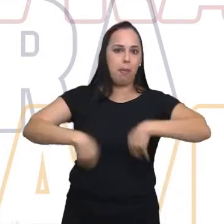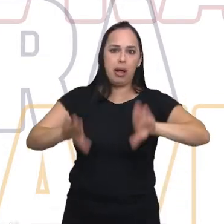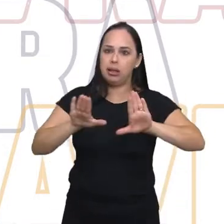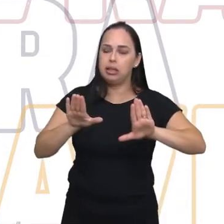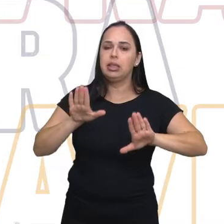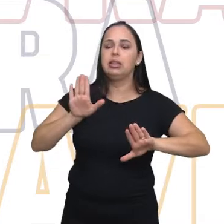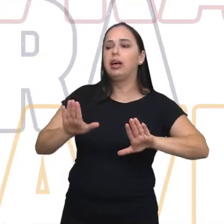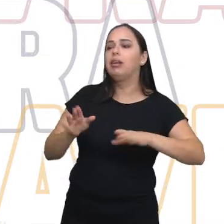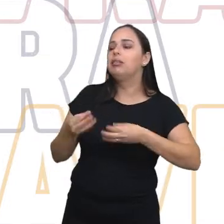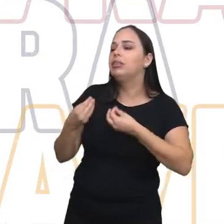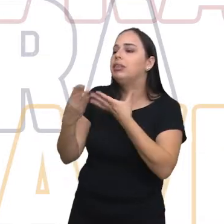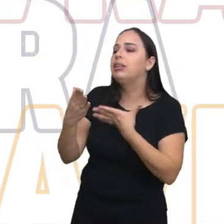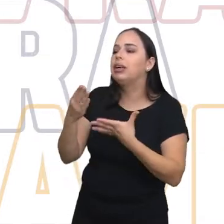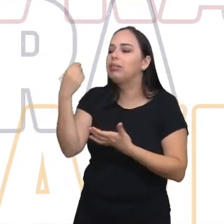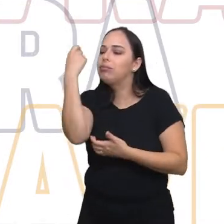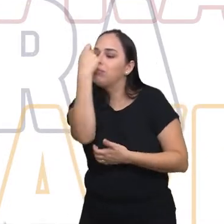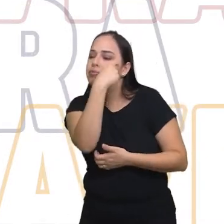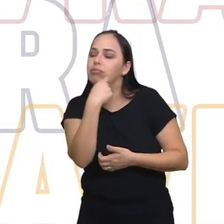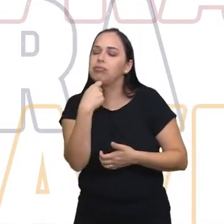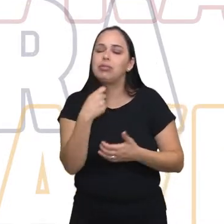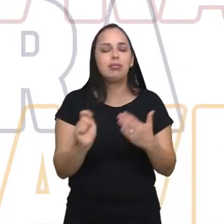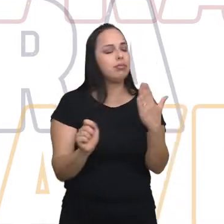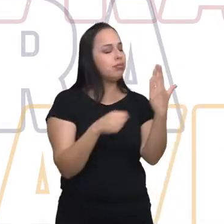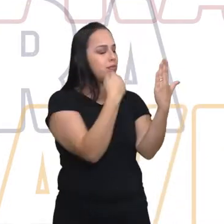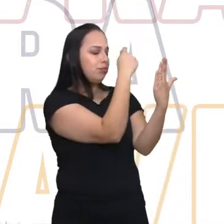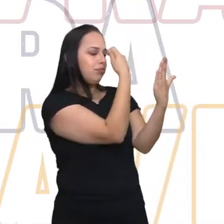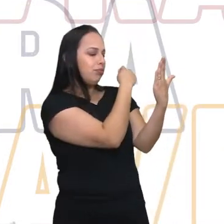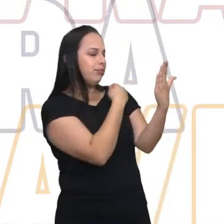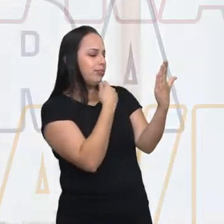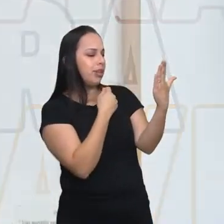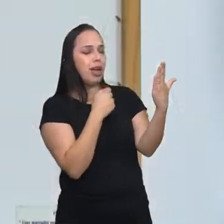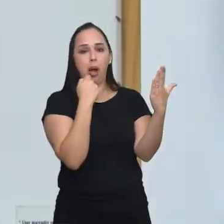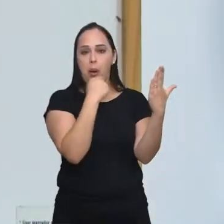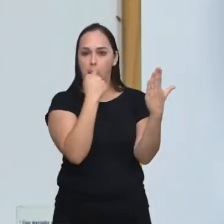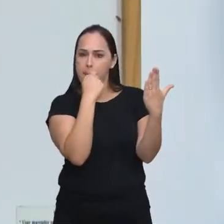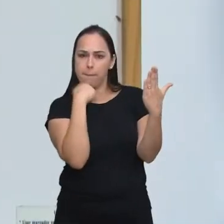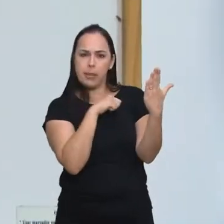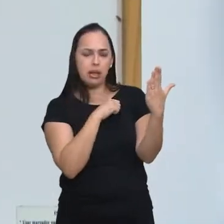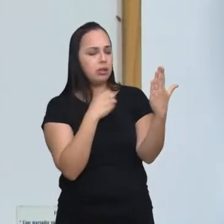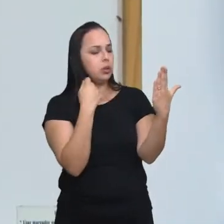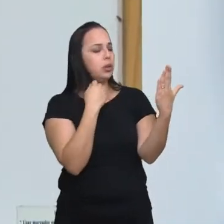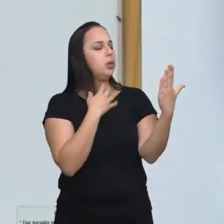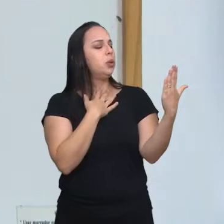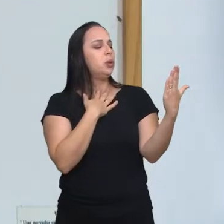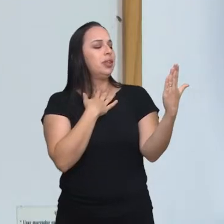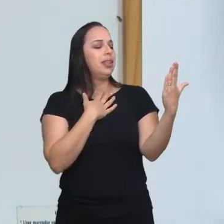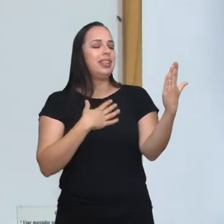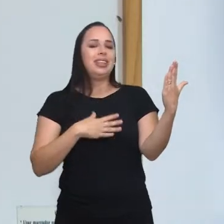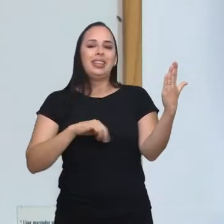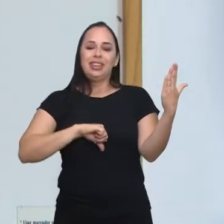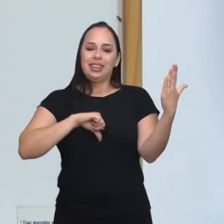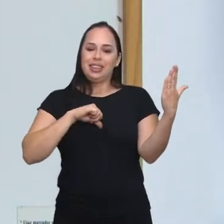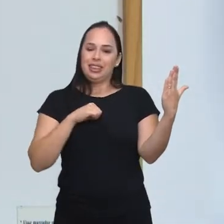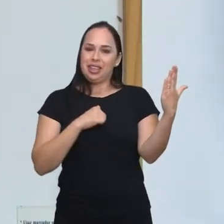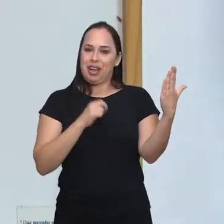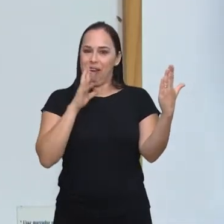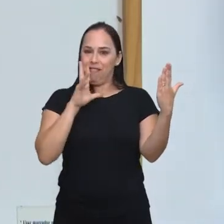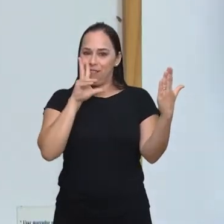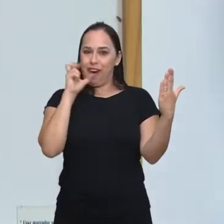melhora os olhos, você vai se olhando, você vai se vendo um batom, uma maquiagem, então ela fica muito